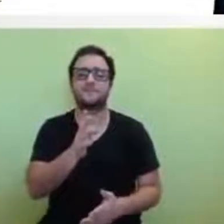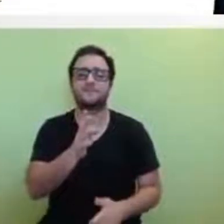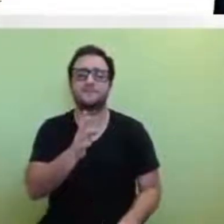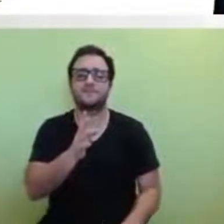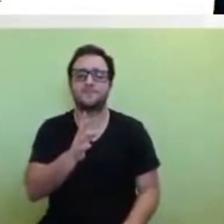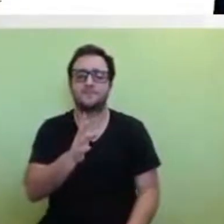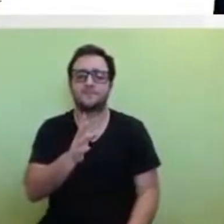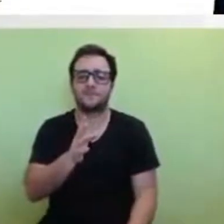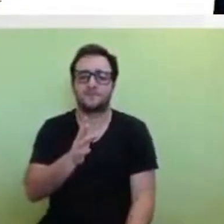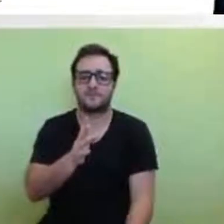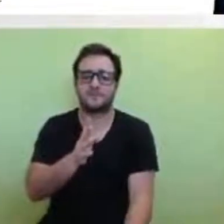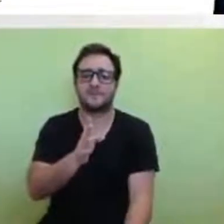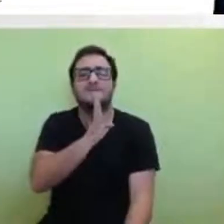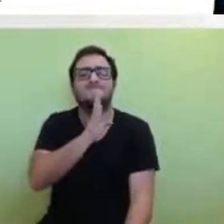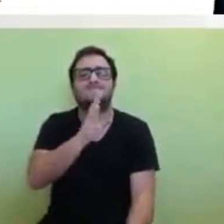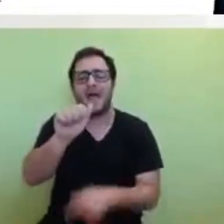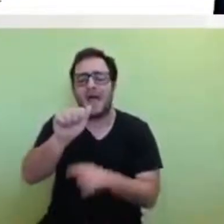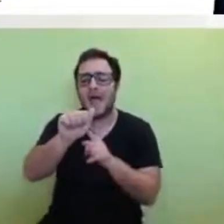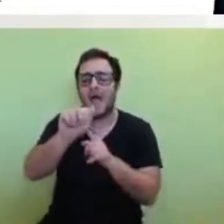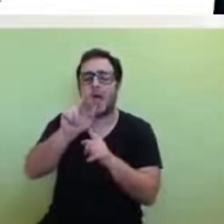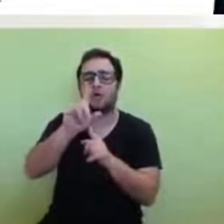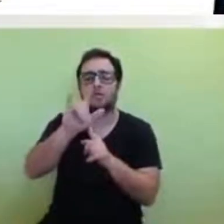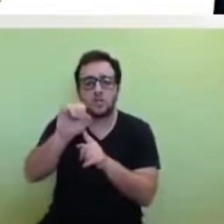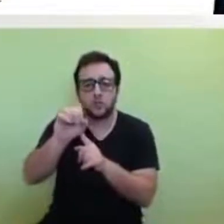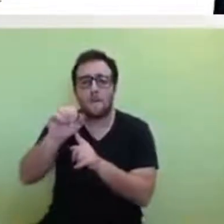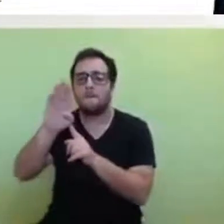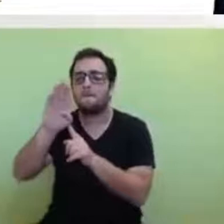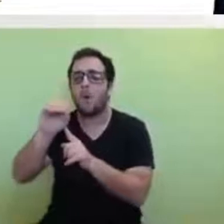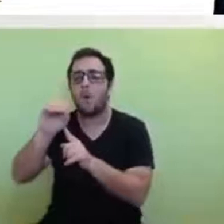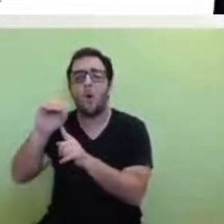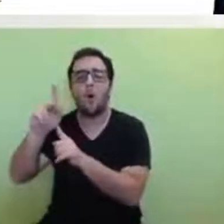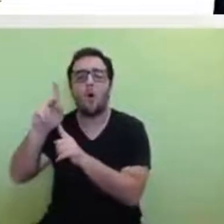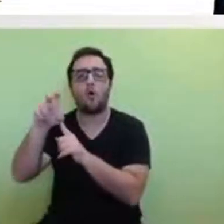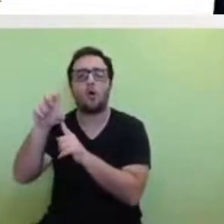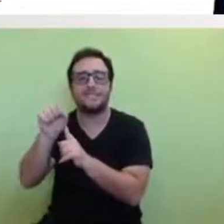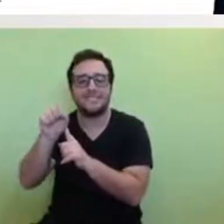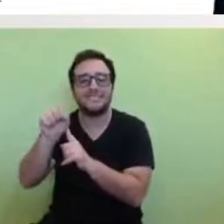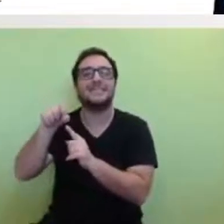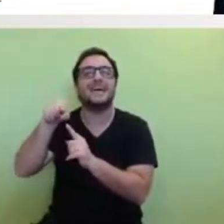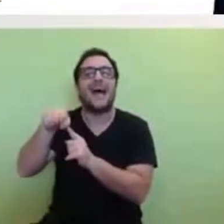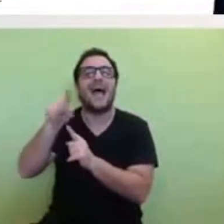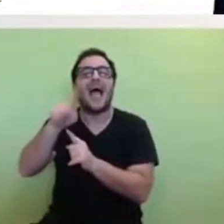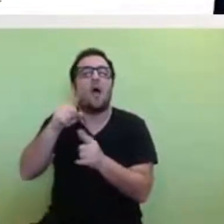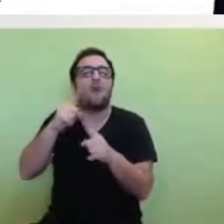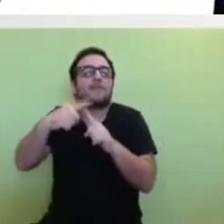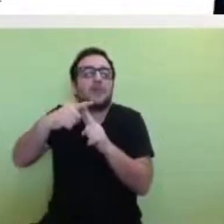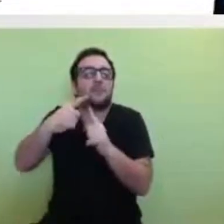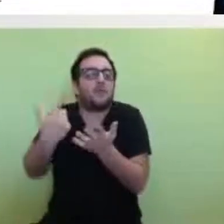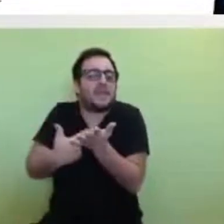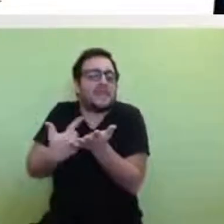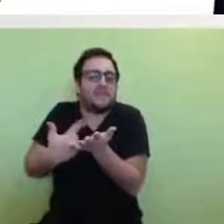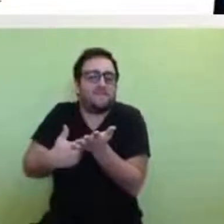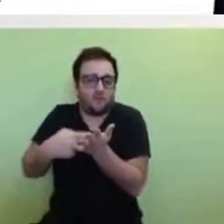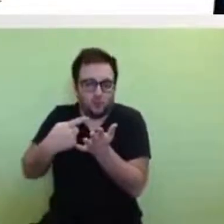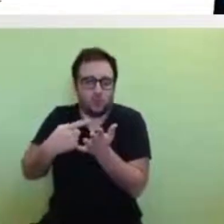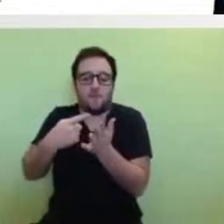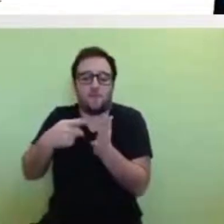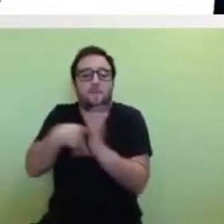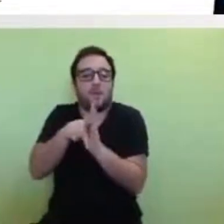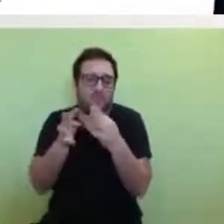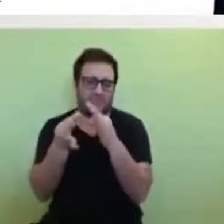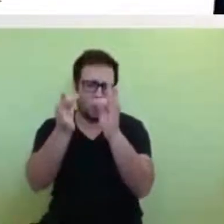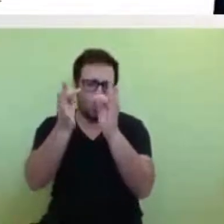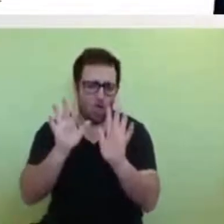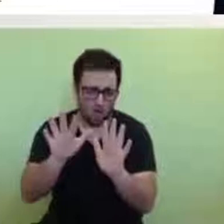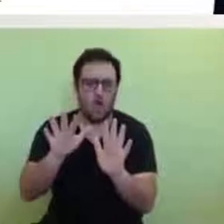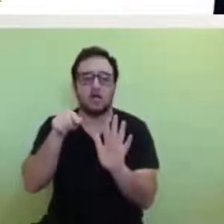é algo que existe. Nós temos livros que eles são em áudio, mas quem realmente